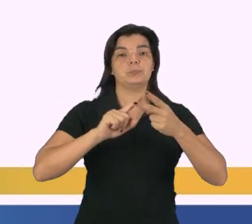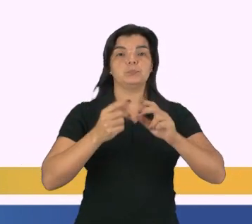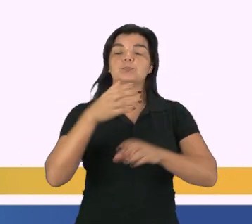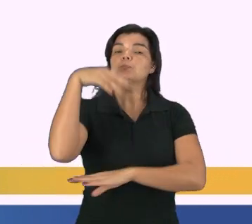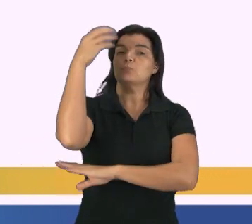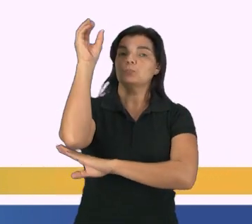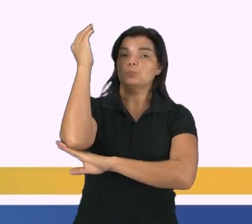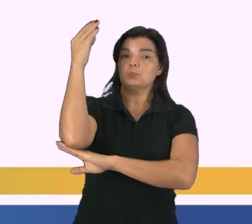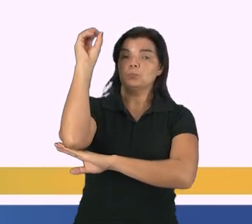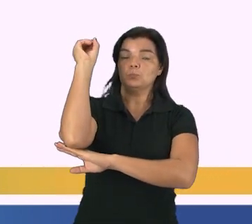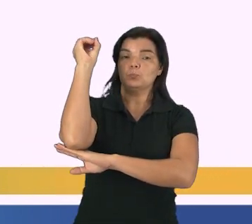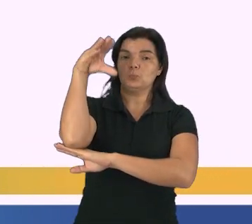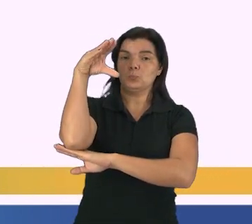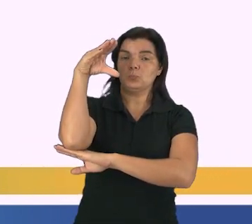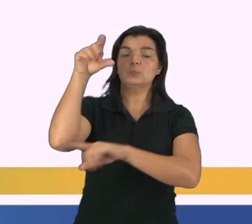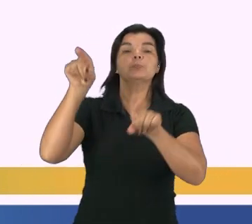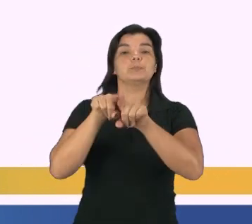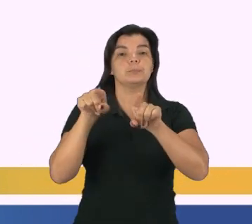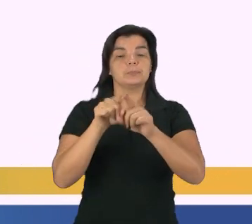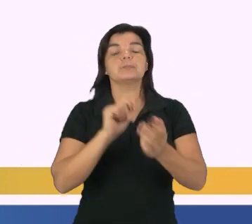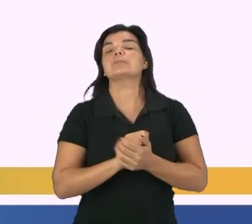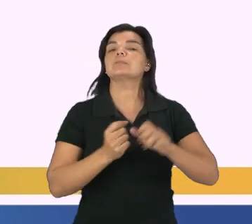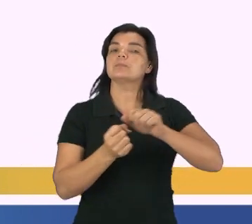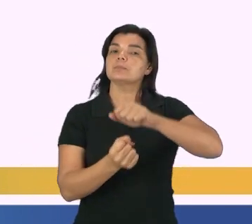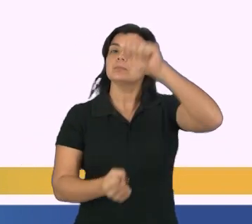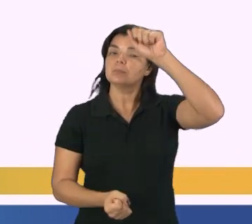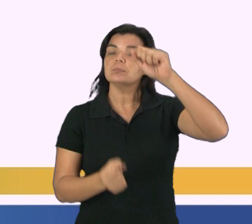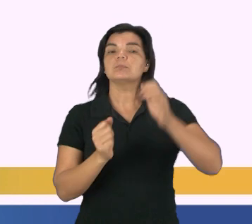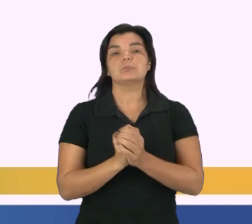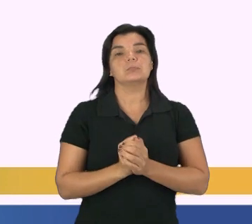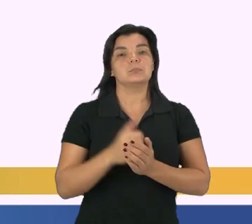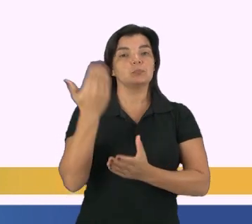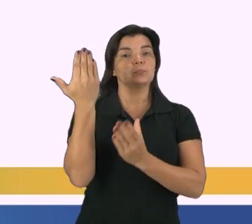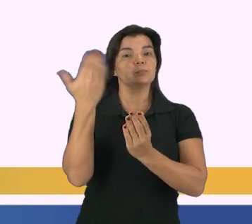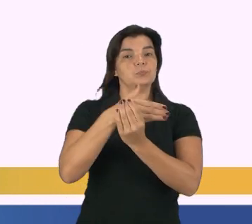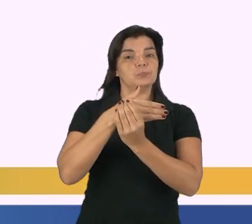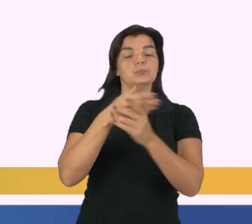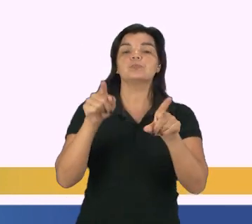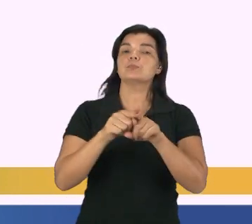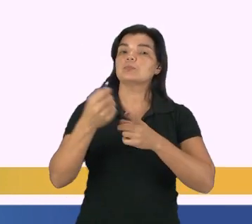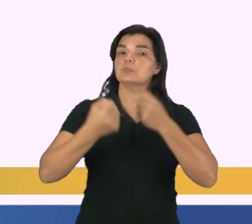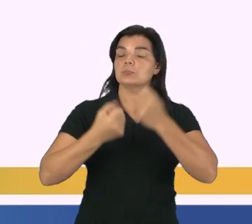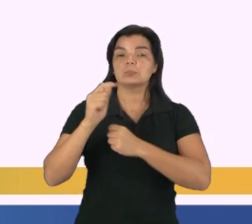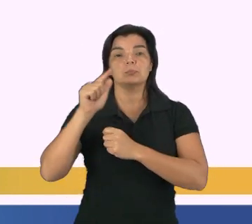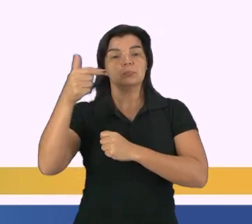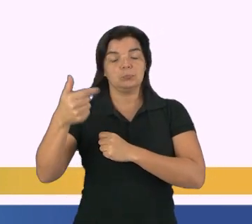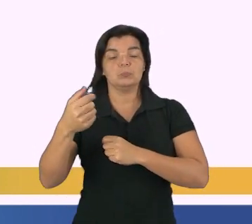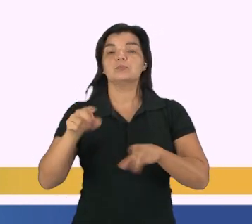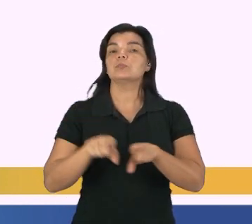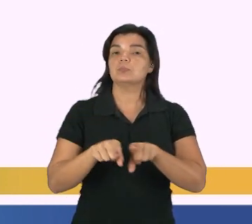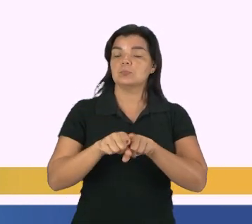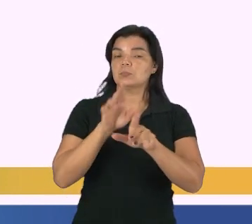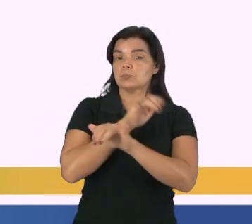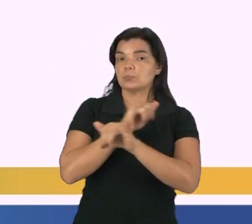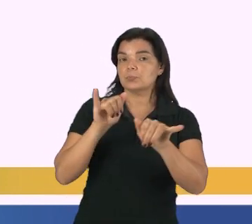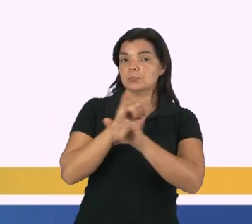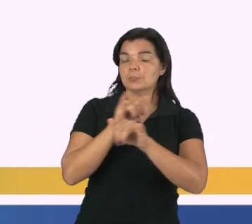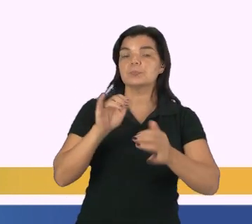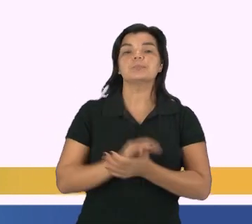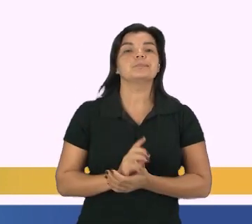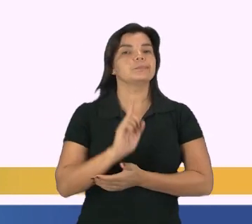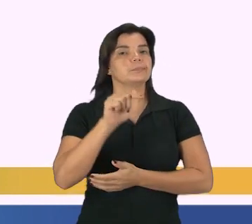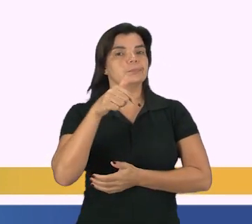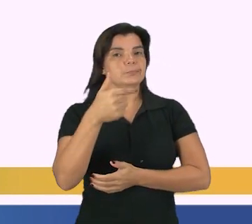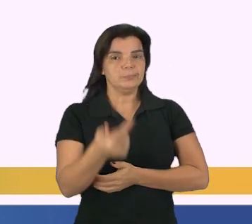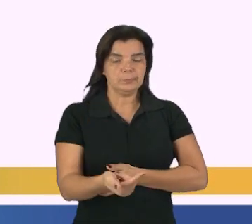postes, outdoors, banners, cartazes, tags, carros e outros veículos de anúncios.